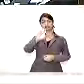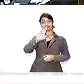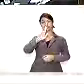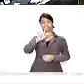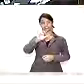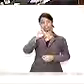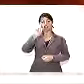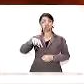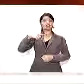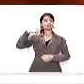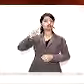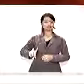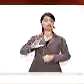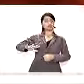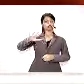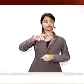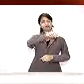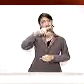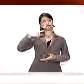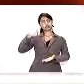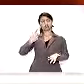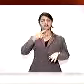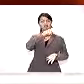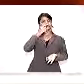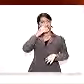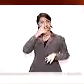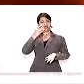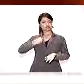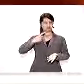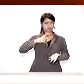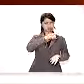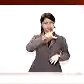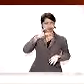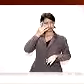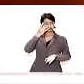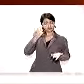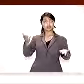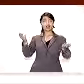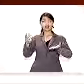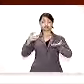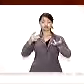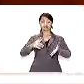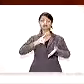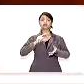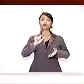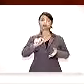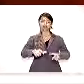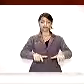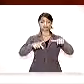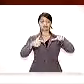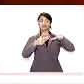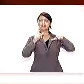senhores funcionários e advogados demais presentes sobre a mesa ata da 30ª sessão ordinária